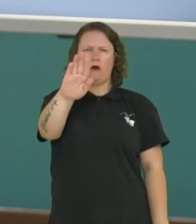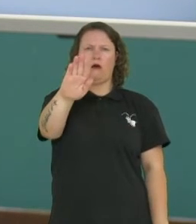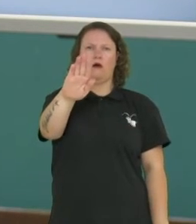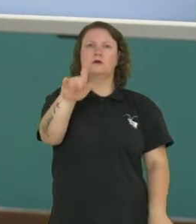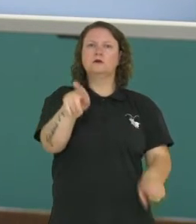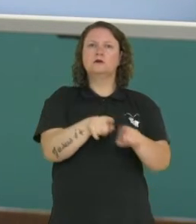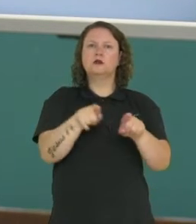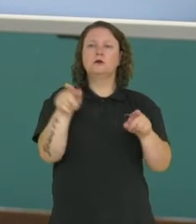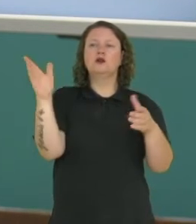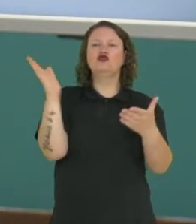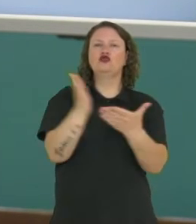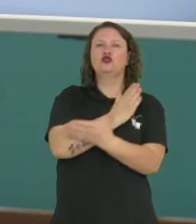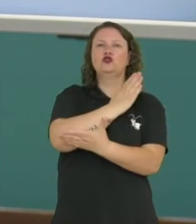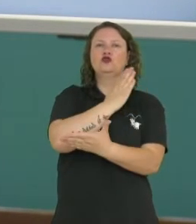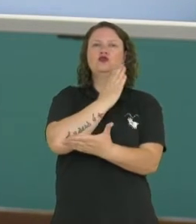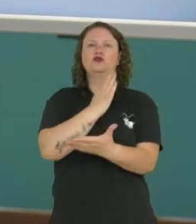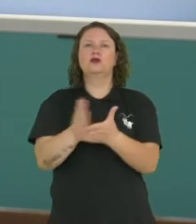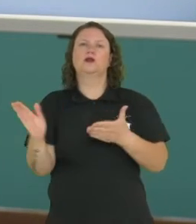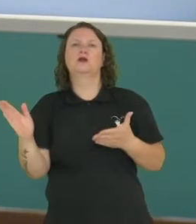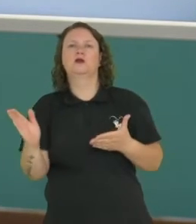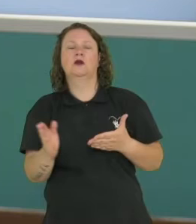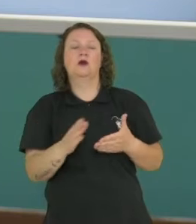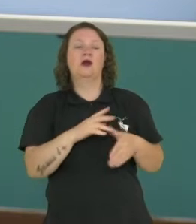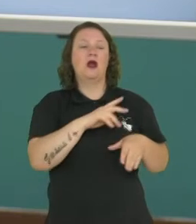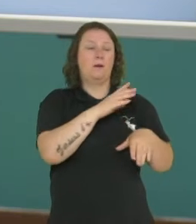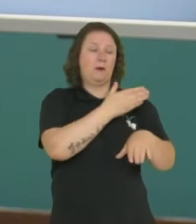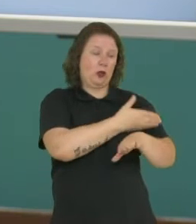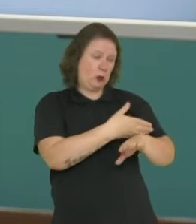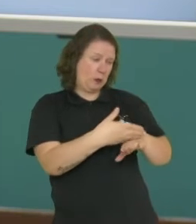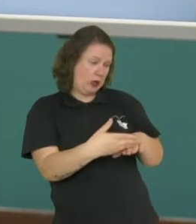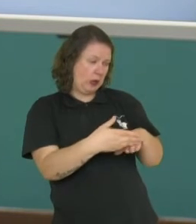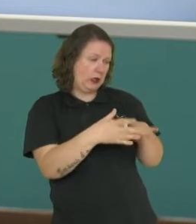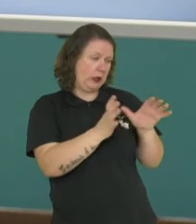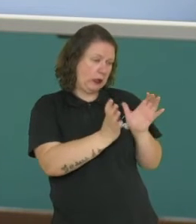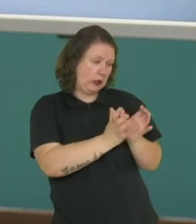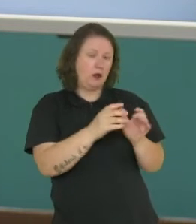e judeus, né? Arianos e ciganos,